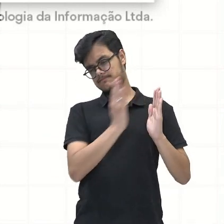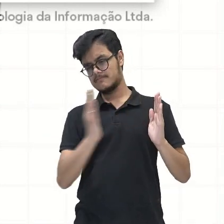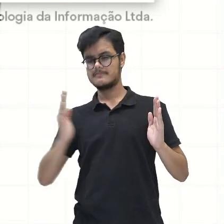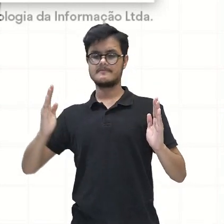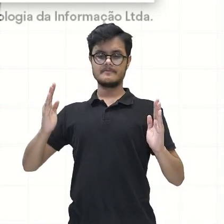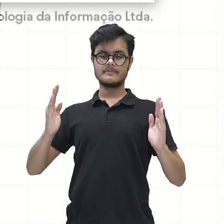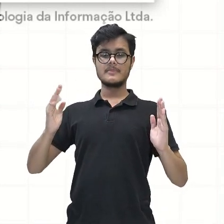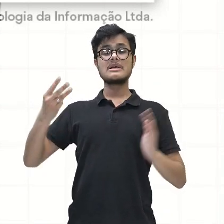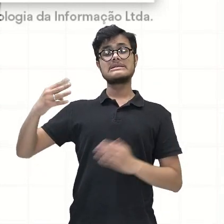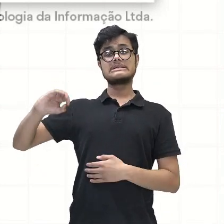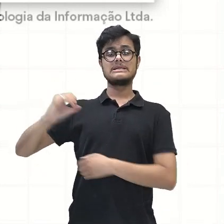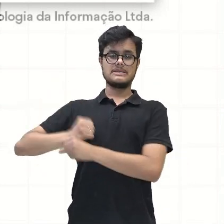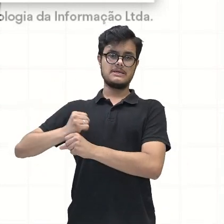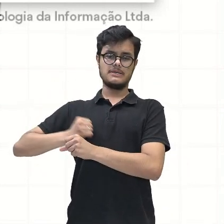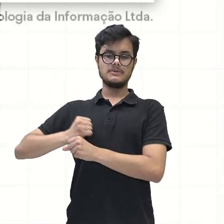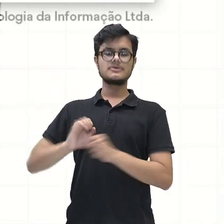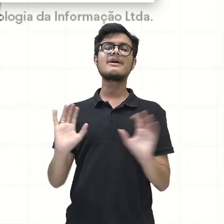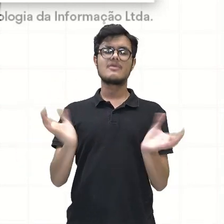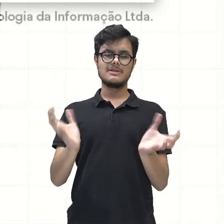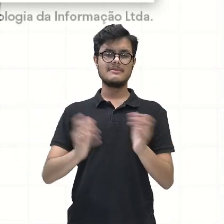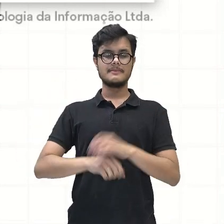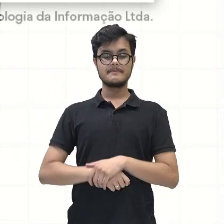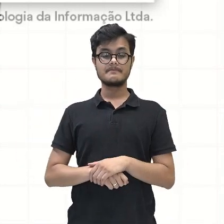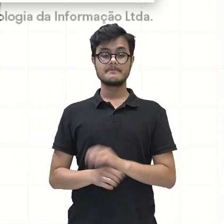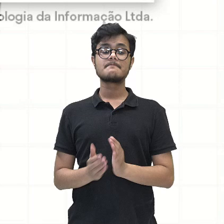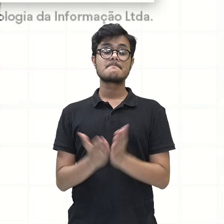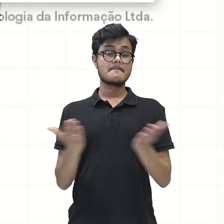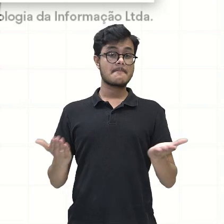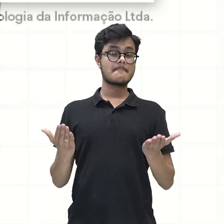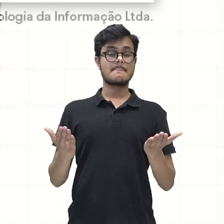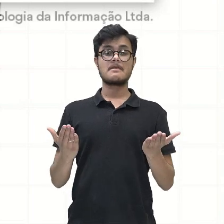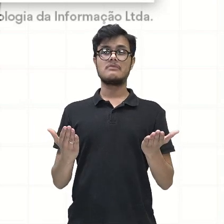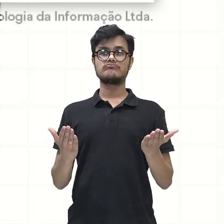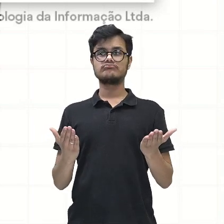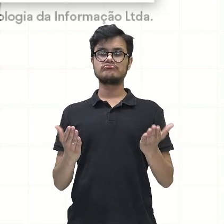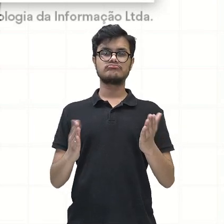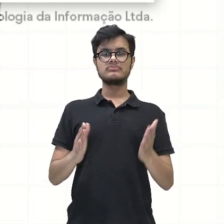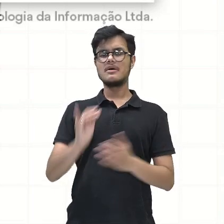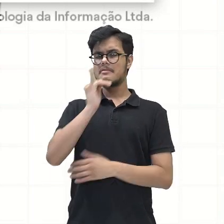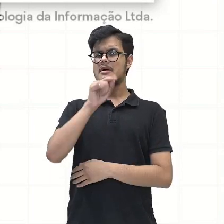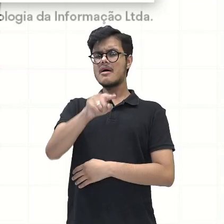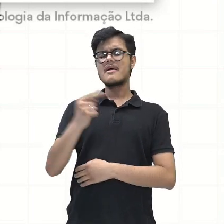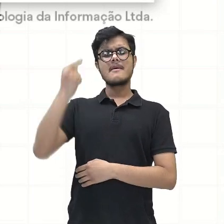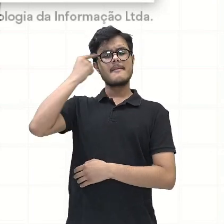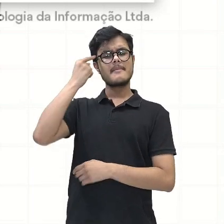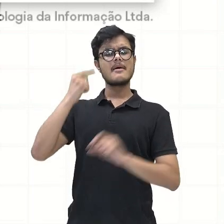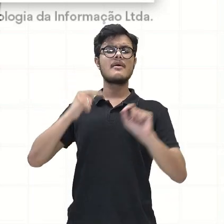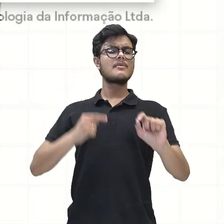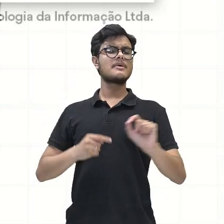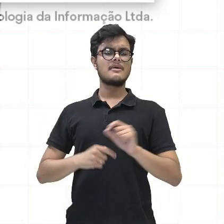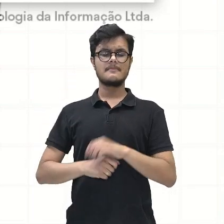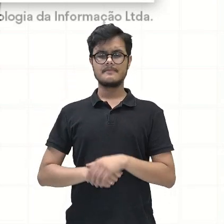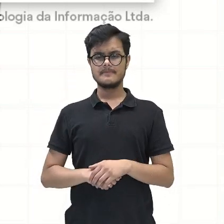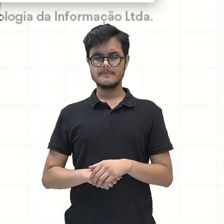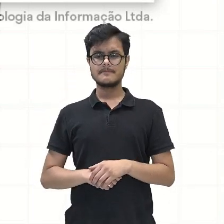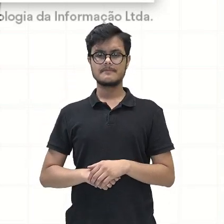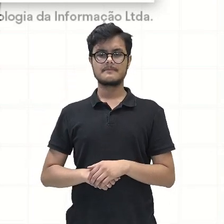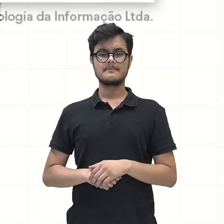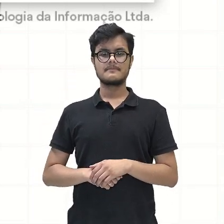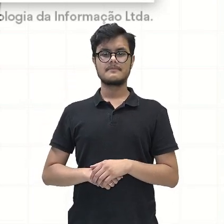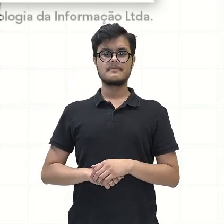no mínimo 30 anos. Muitas vezes, não sei se já aconteceu com vocês, né, de